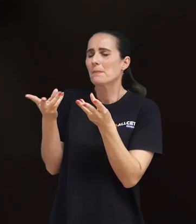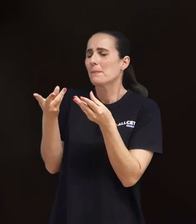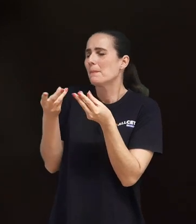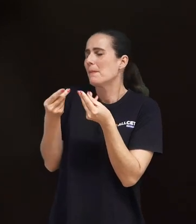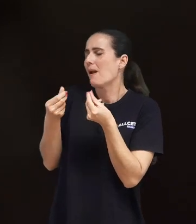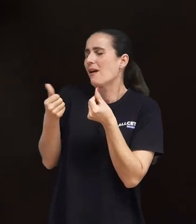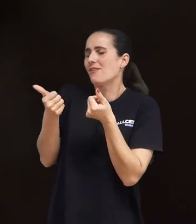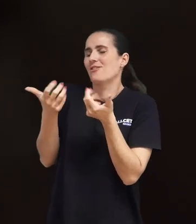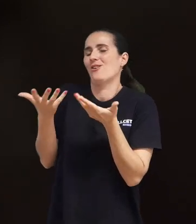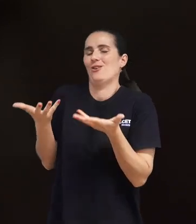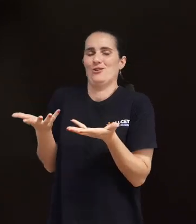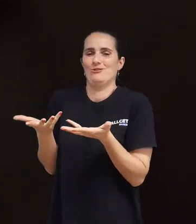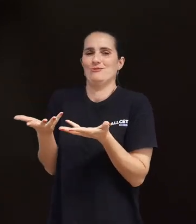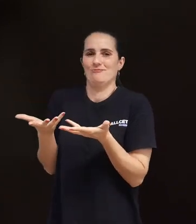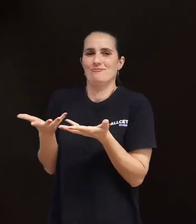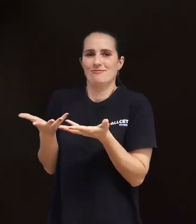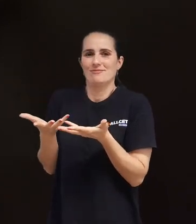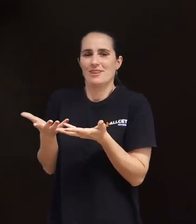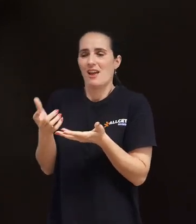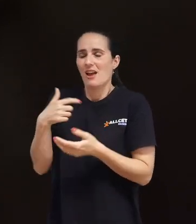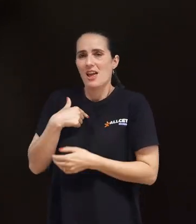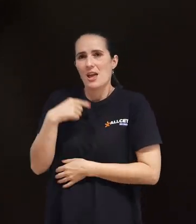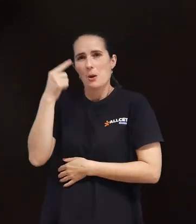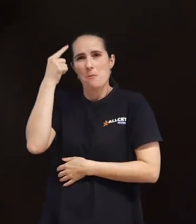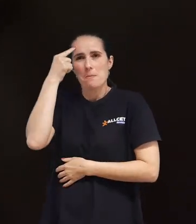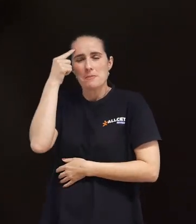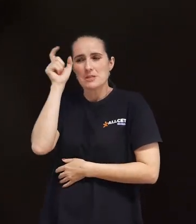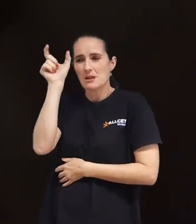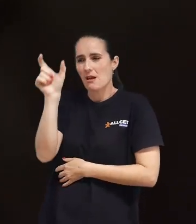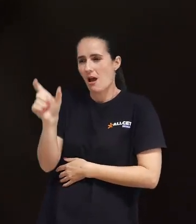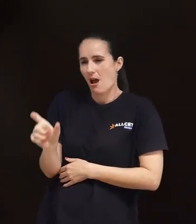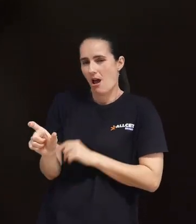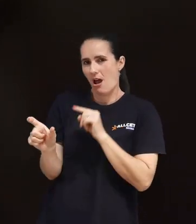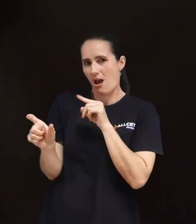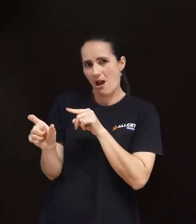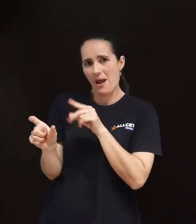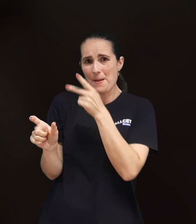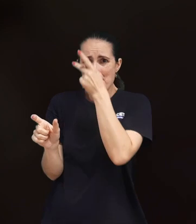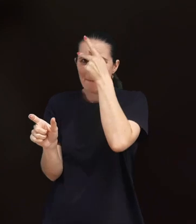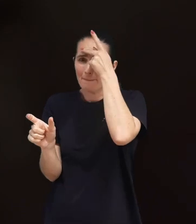E nessa ideia de que eu estava realmente diante de uma pessoa muito